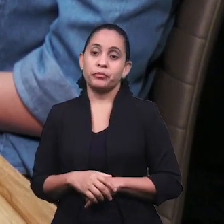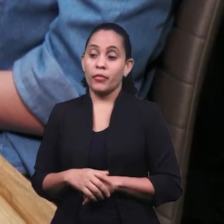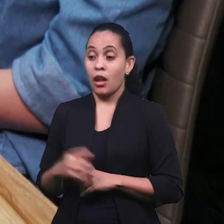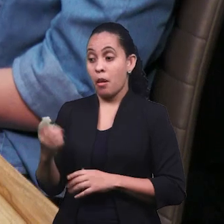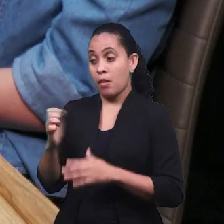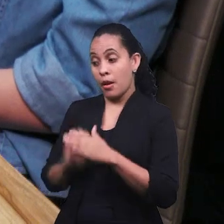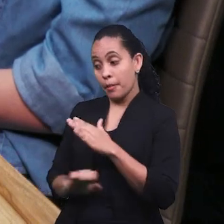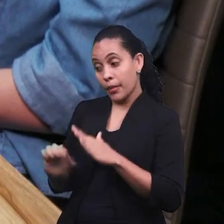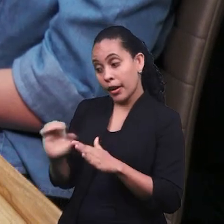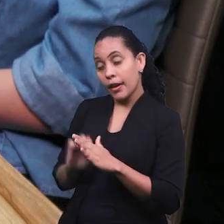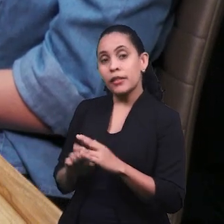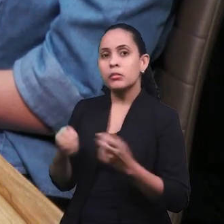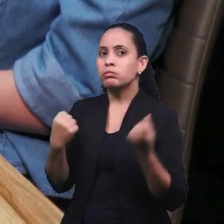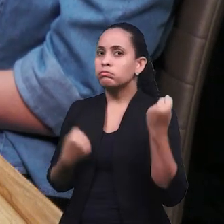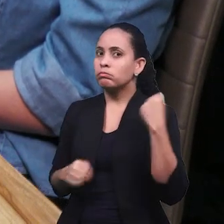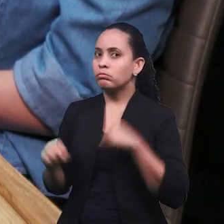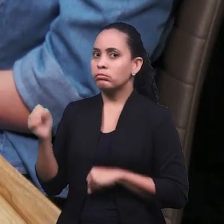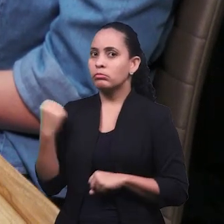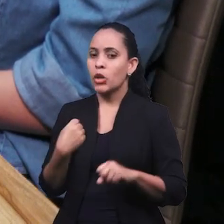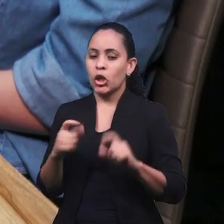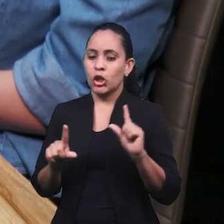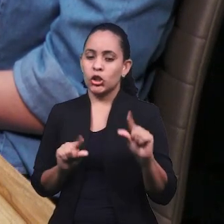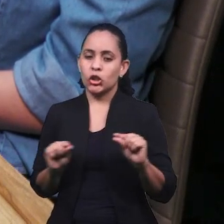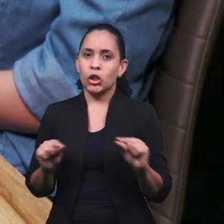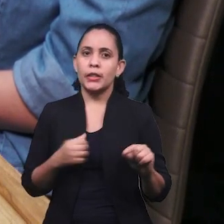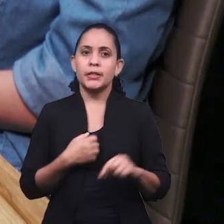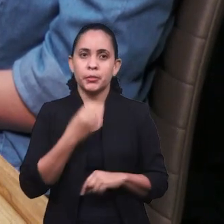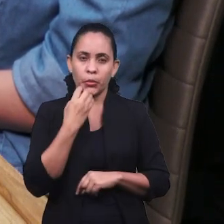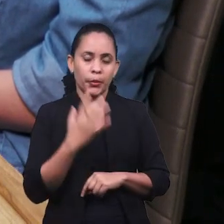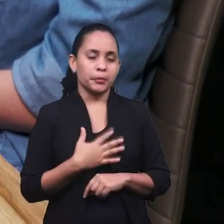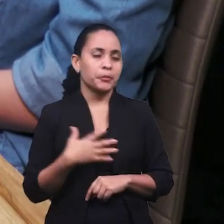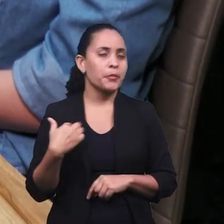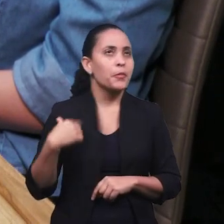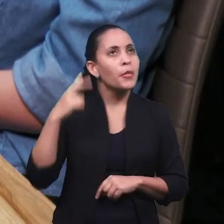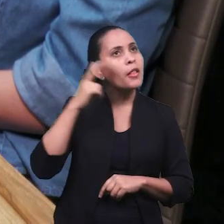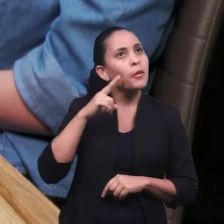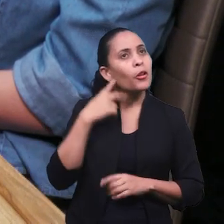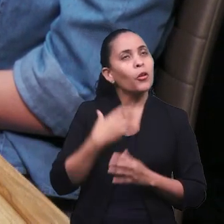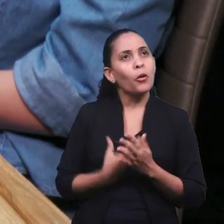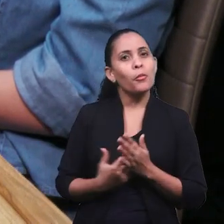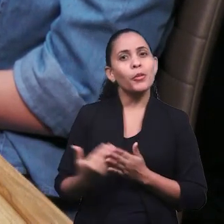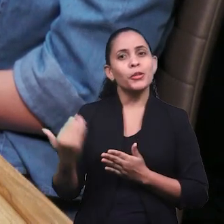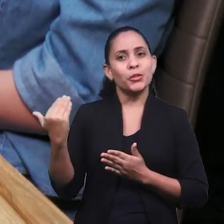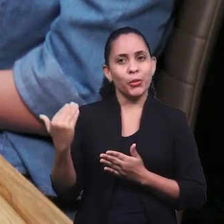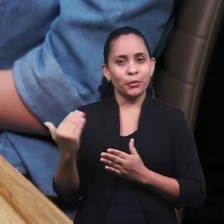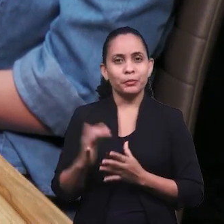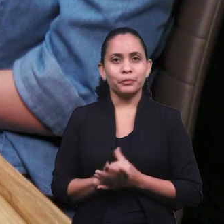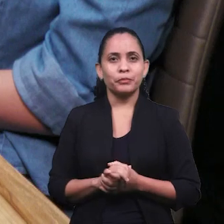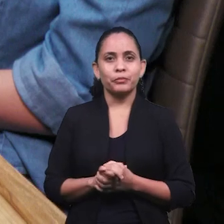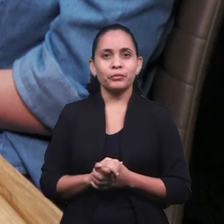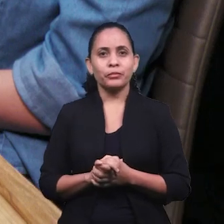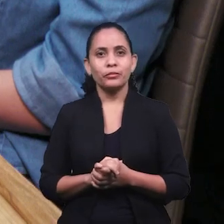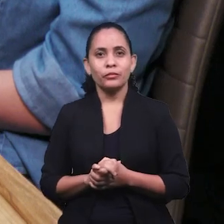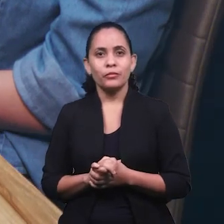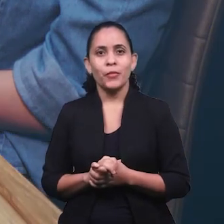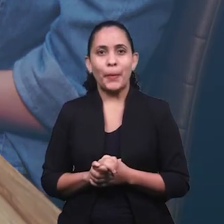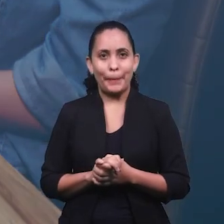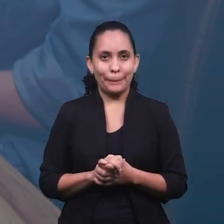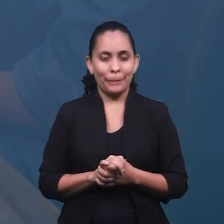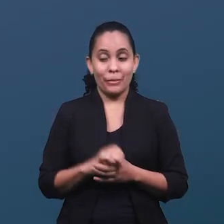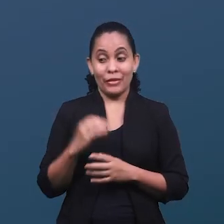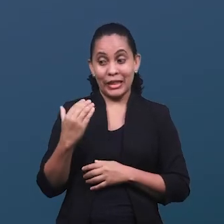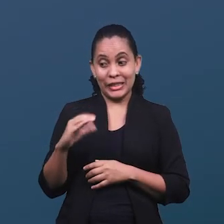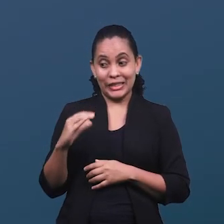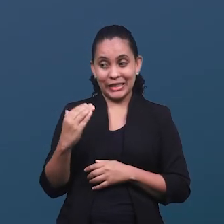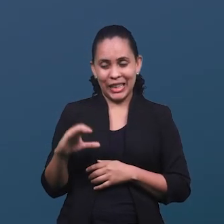mas tem muita coisa em comum também, né? Porque ciência de dados, de certa forma, é ficar vasculhando as